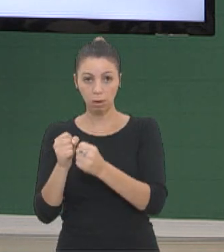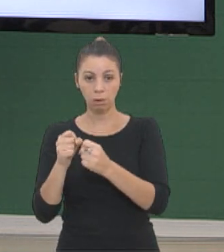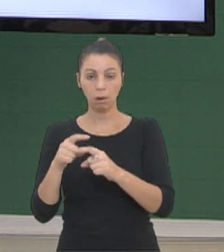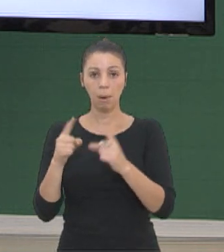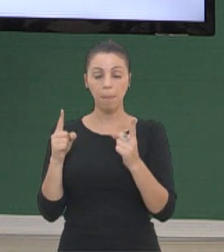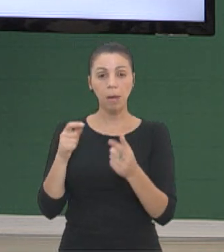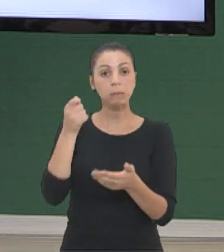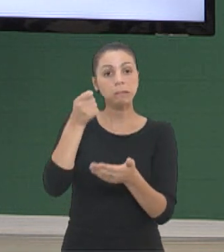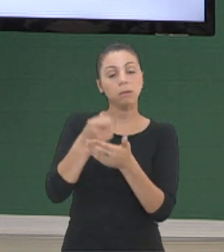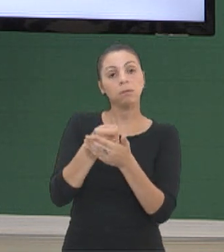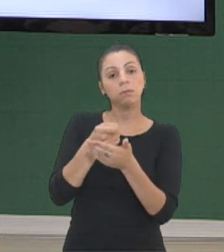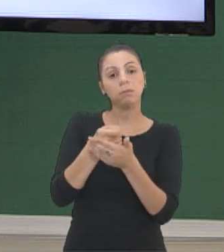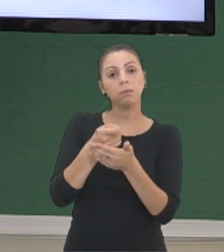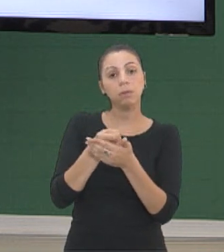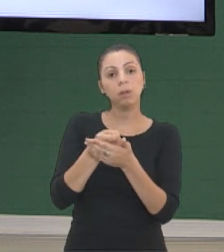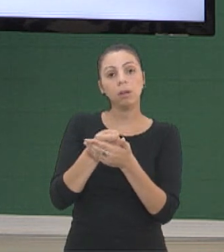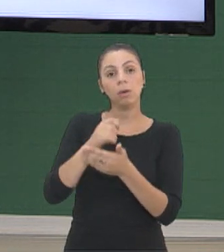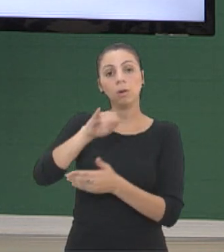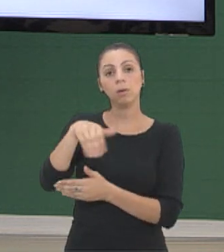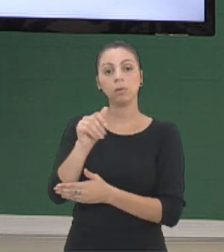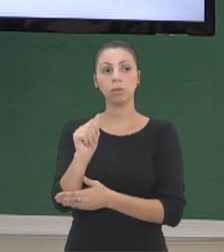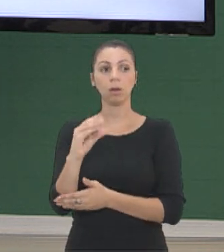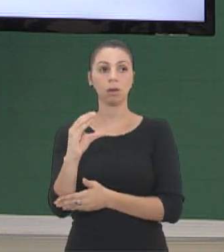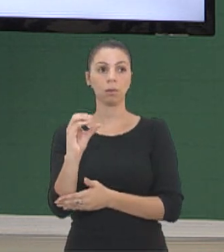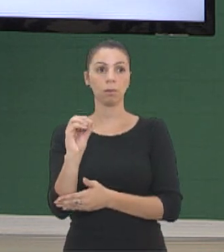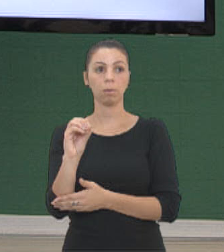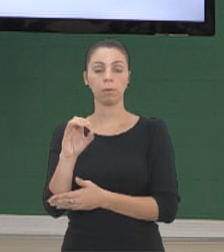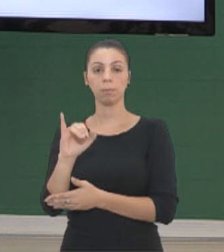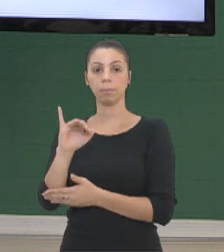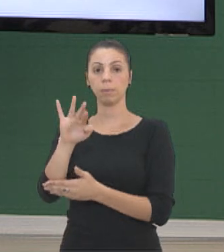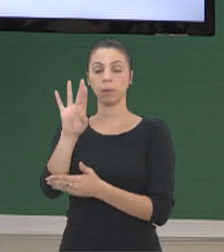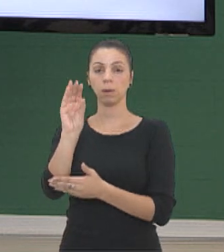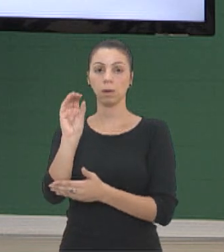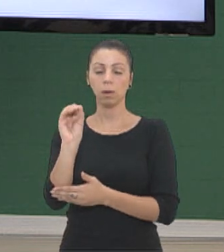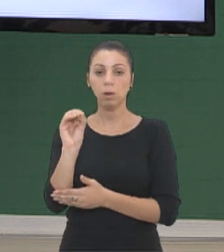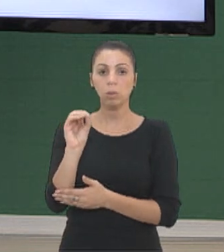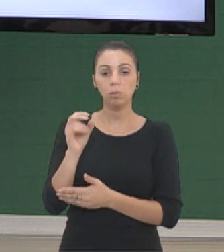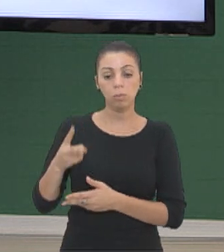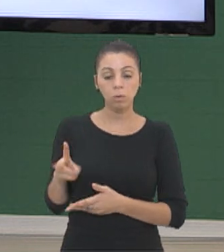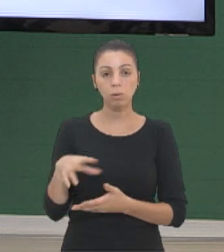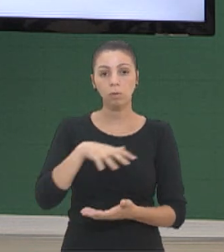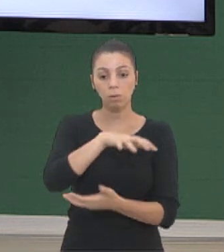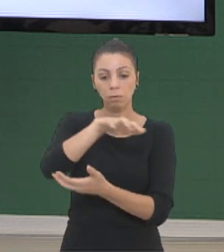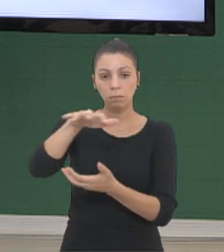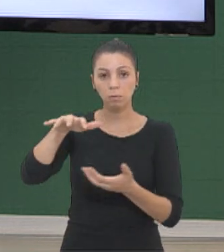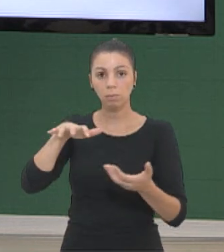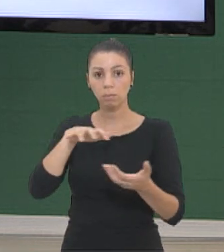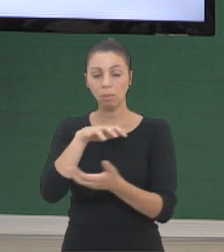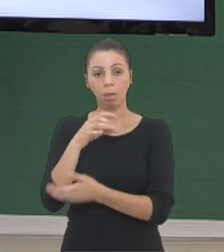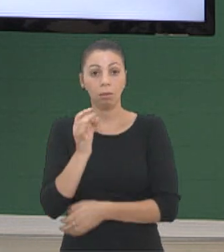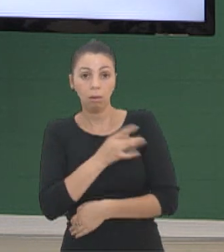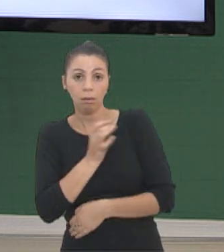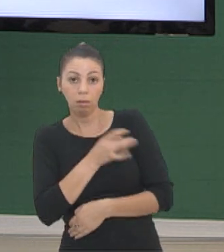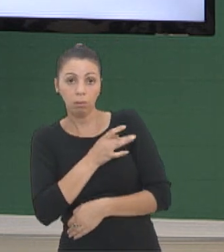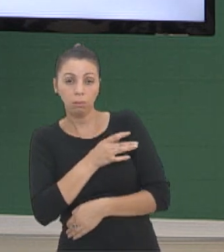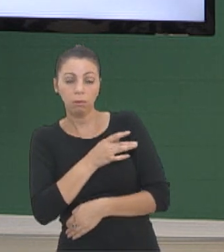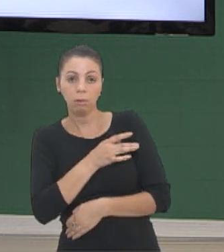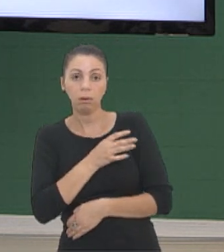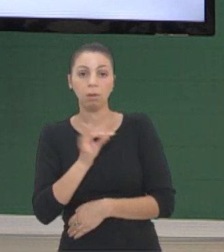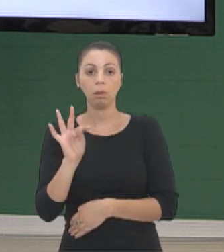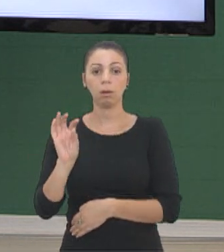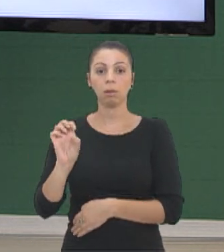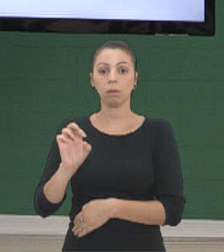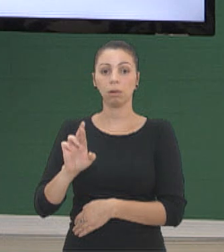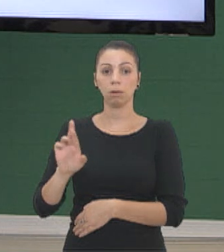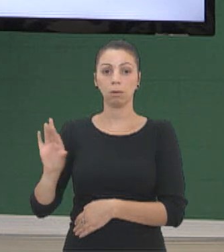morte do rei foram os jacobinos, que dão sequência a uma revolução chamada Revolução do Terror. E é justamente a